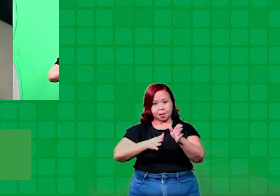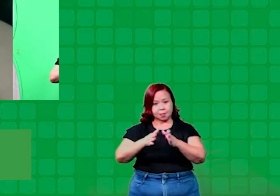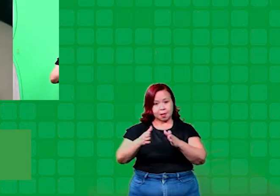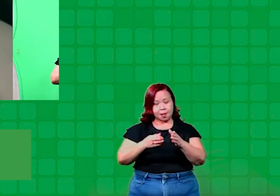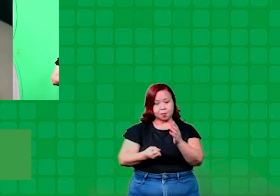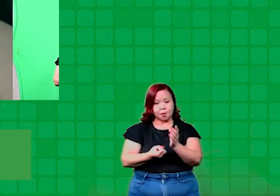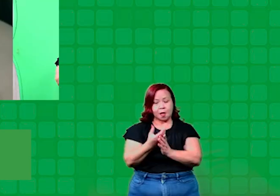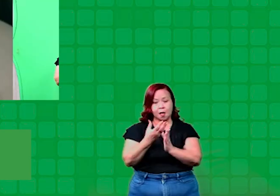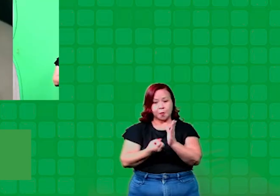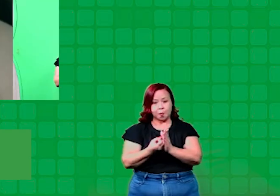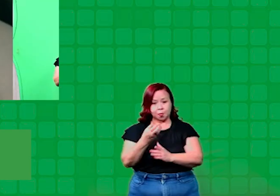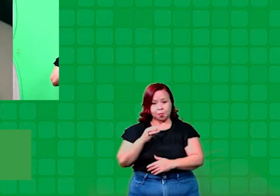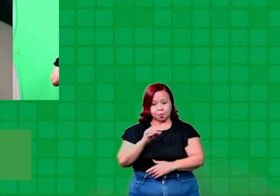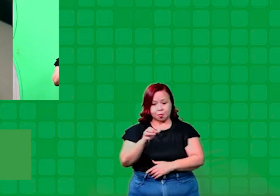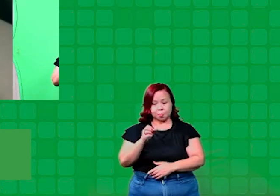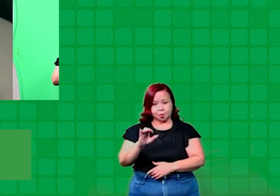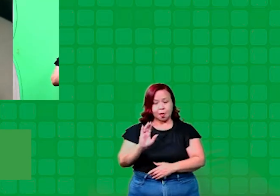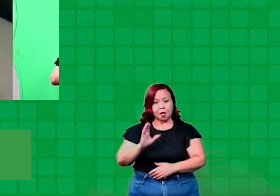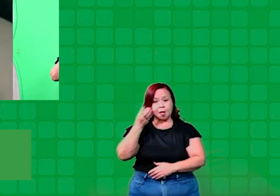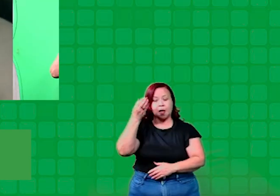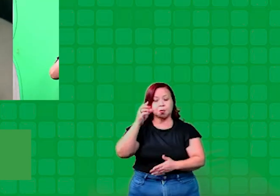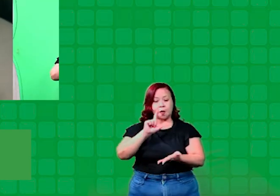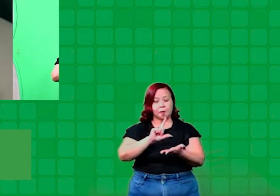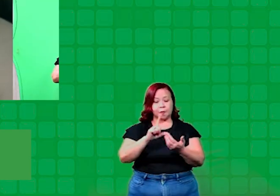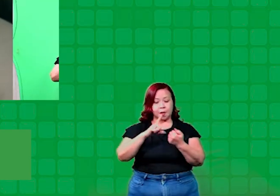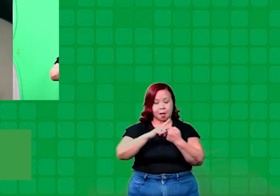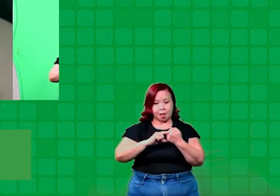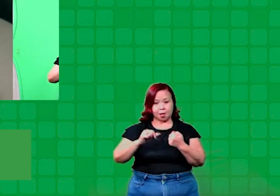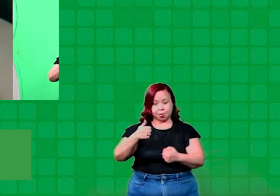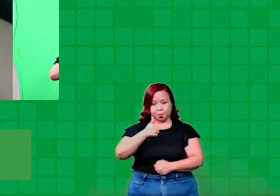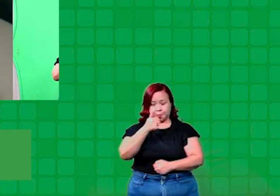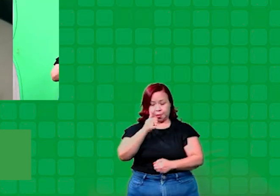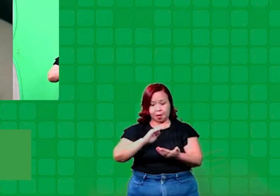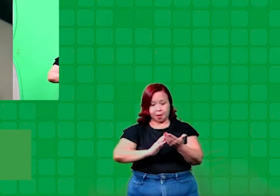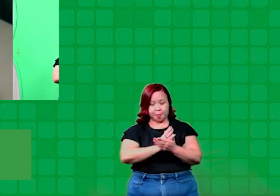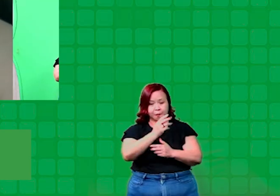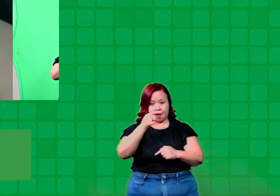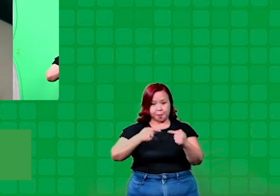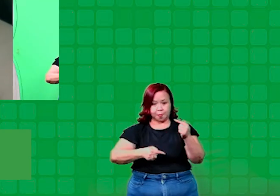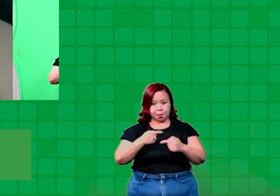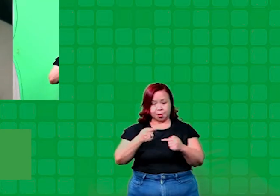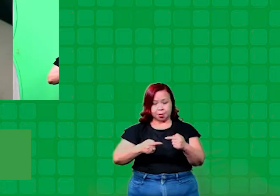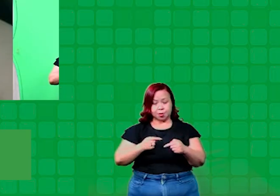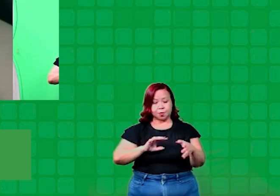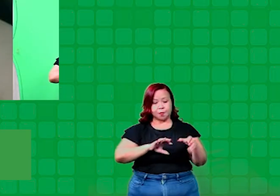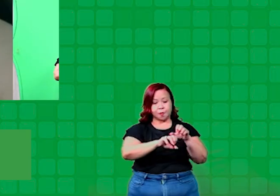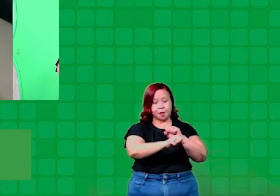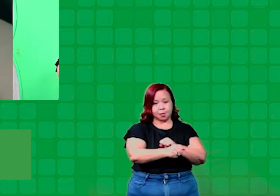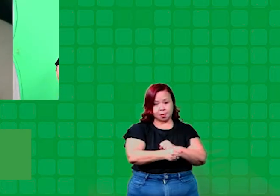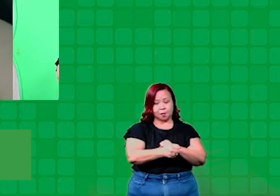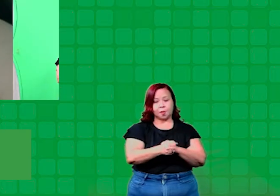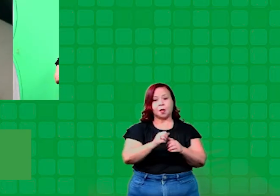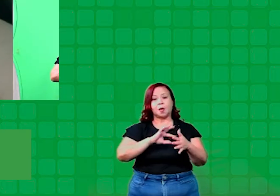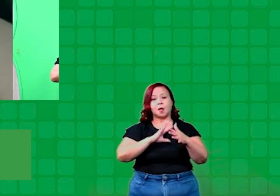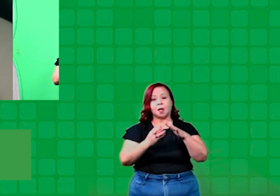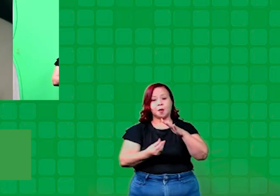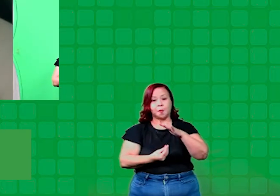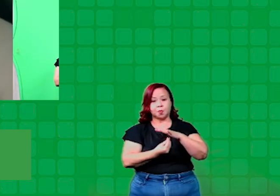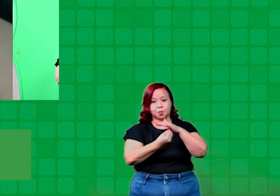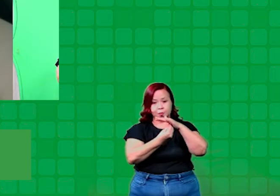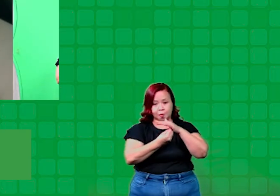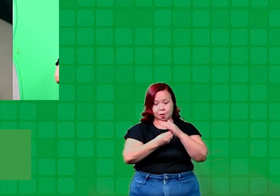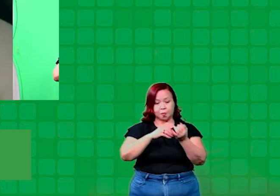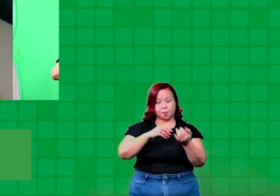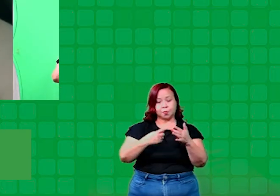científica, resolve, artigo 1º, aprovar a política de informação do repositório institucional do IFB